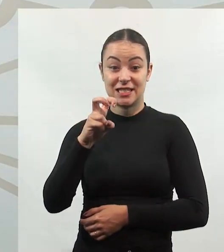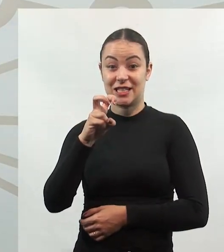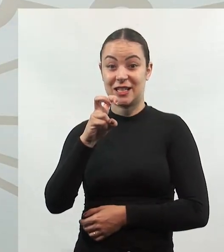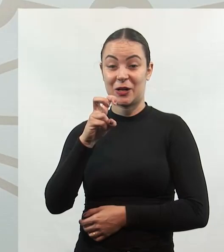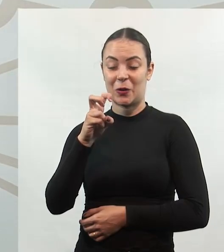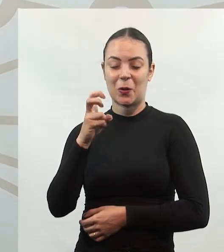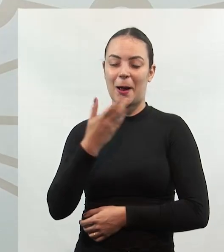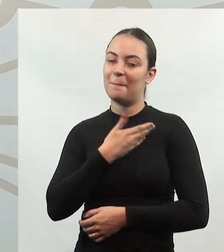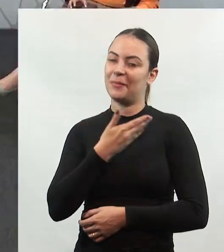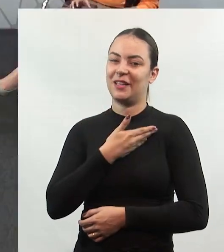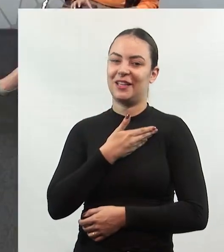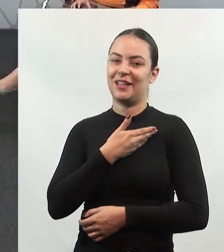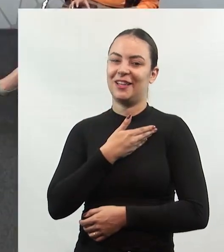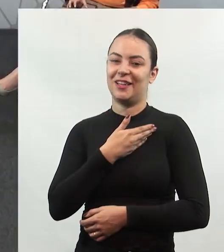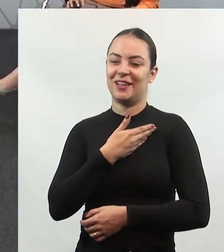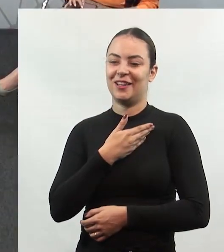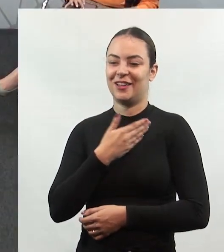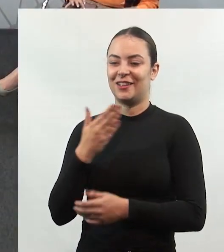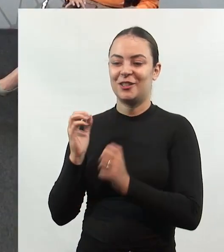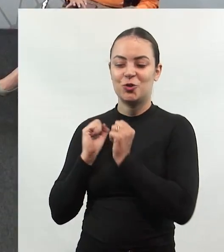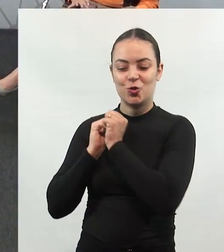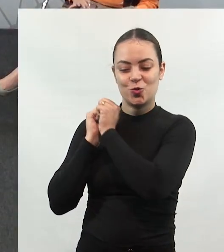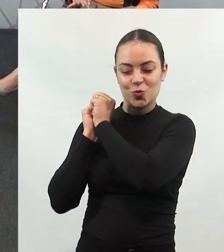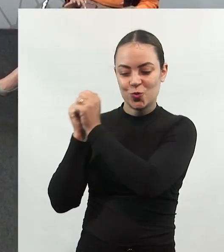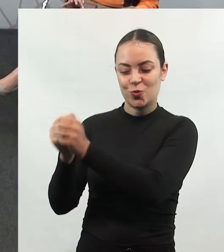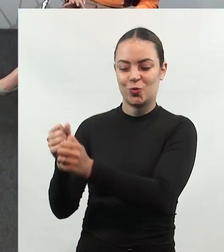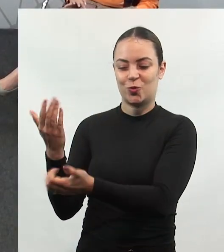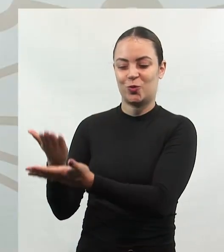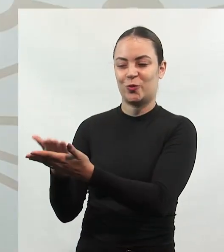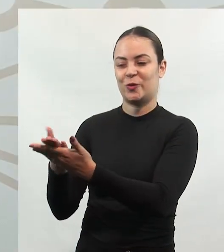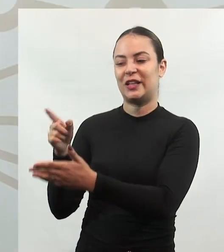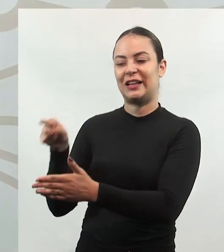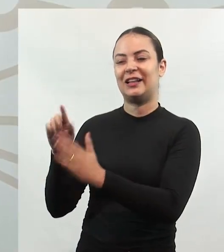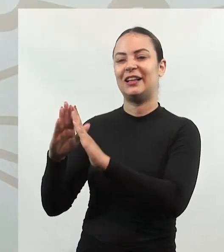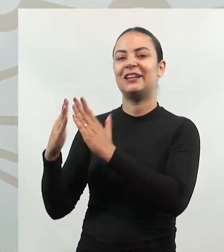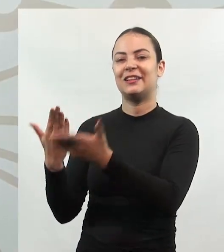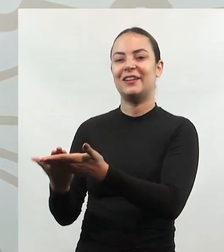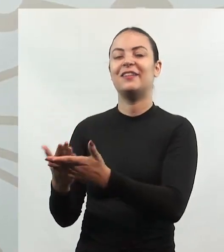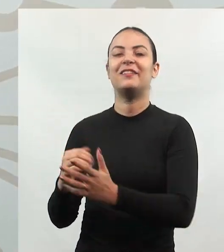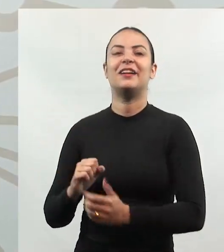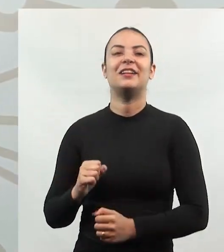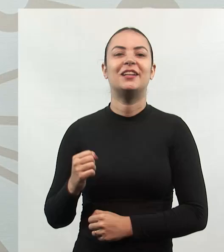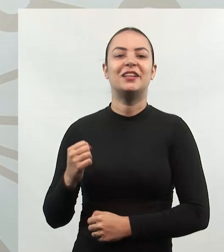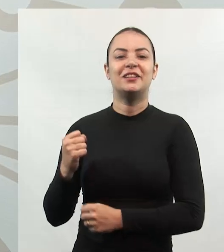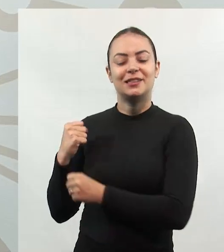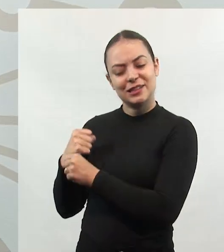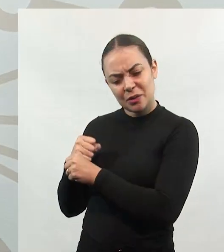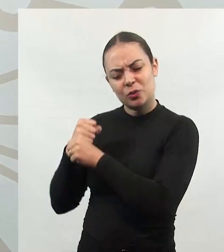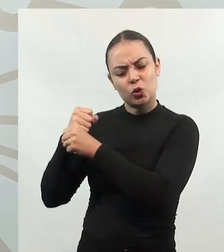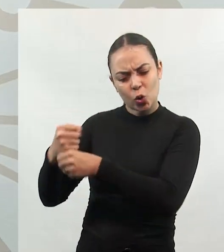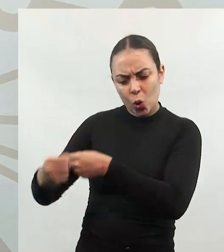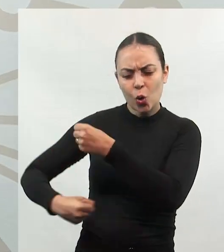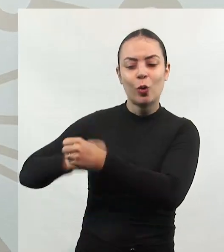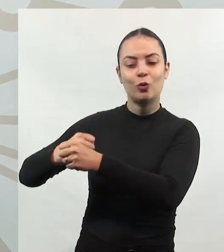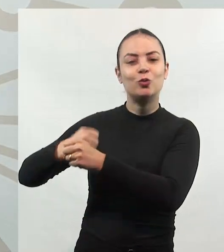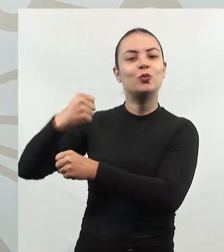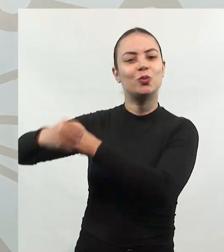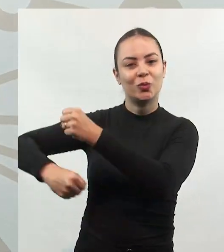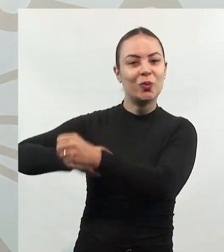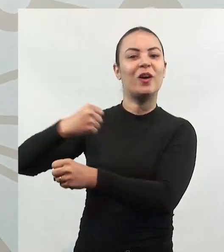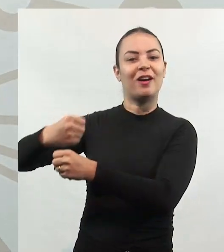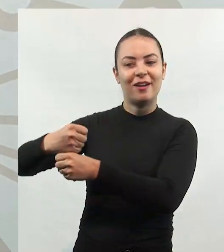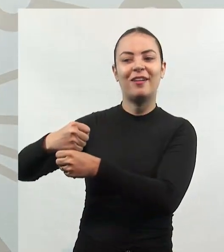colegas, né? Não tem como falar de todo mundo, mas em nome delas um abraço especial que a gente permanece com esse grupo, tem